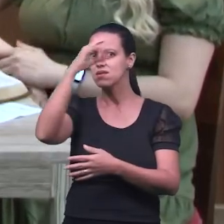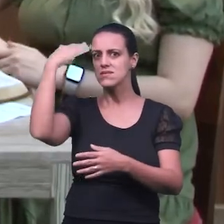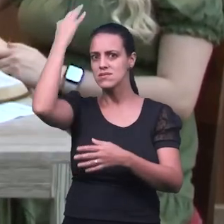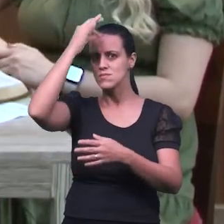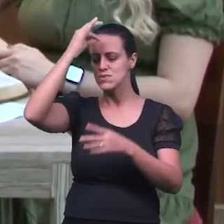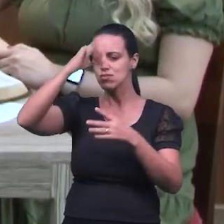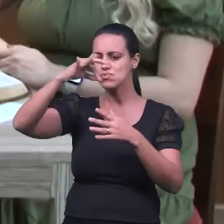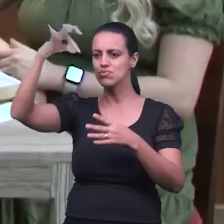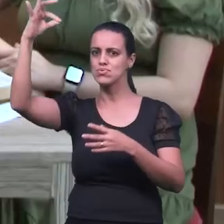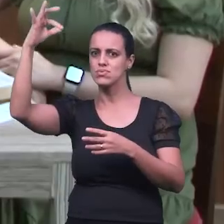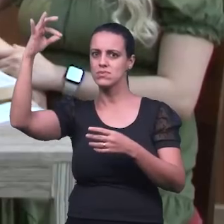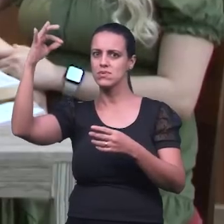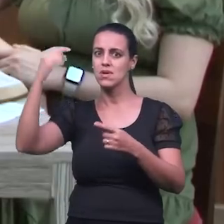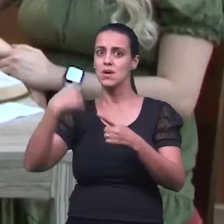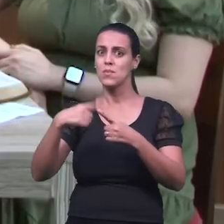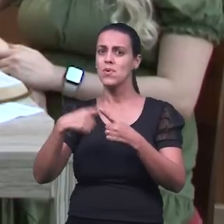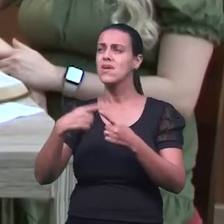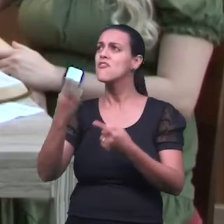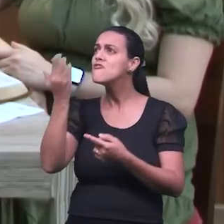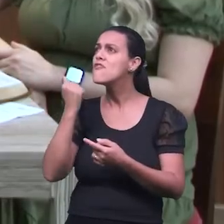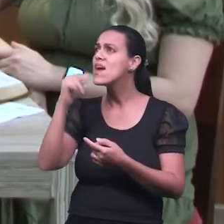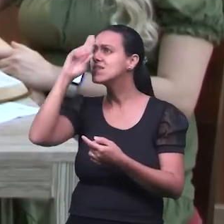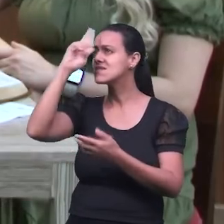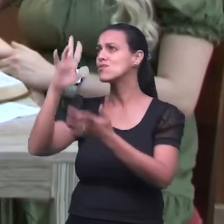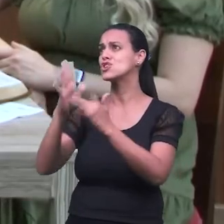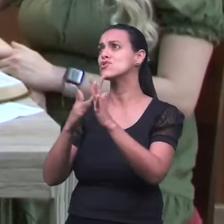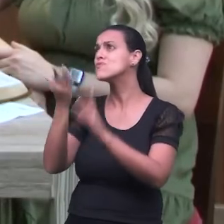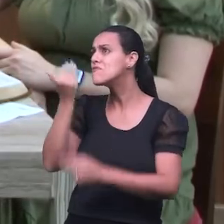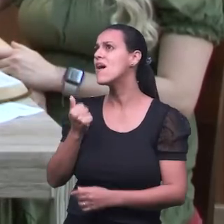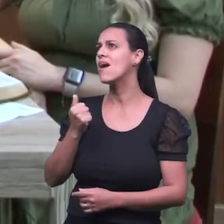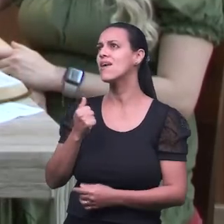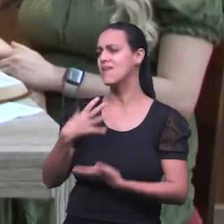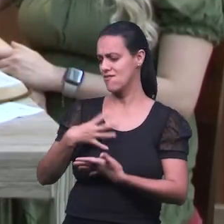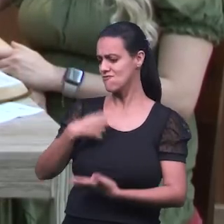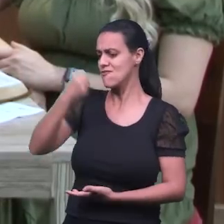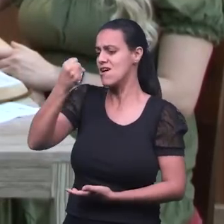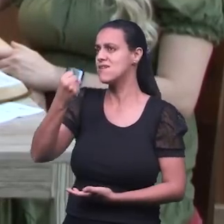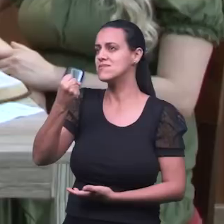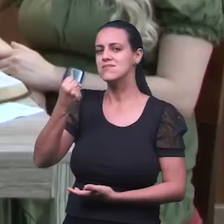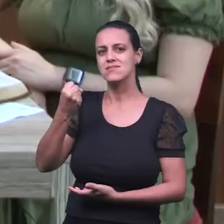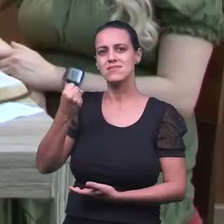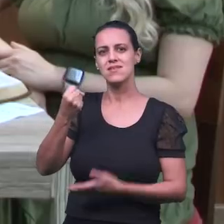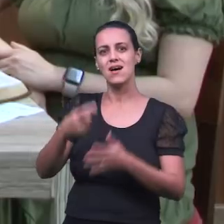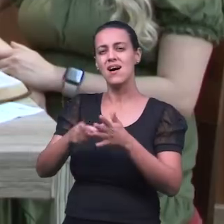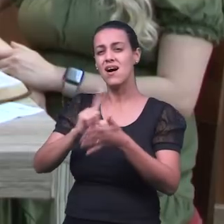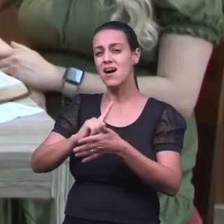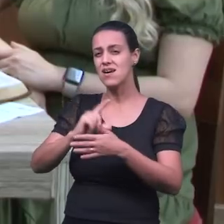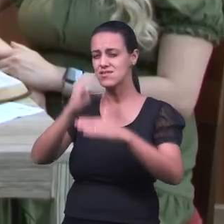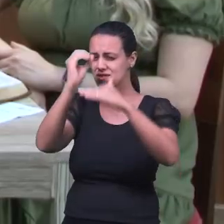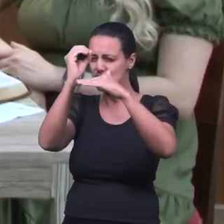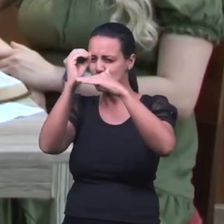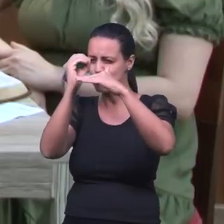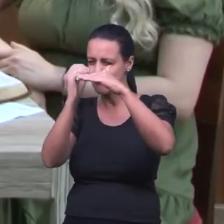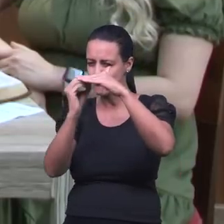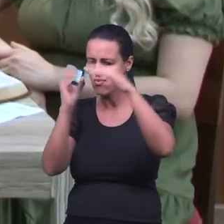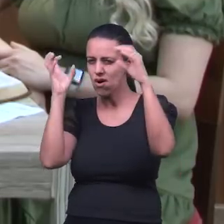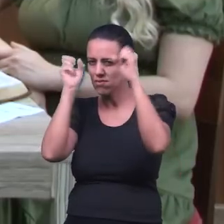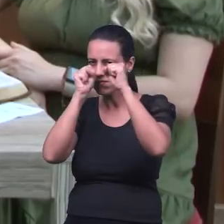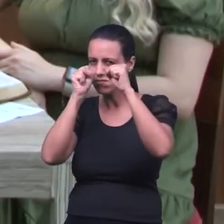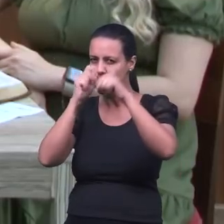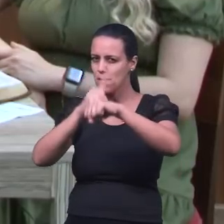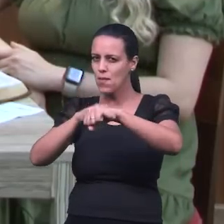da noiva, que é, ora vem, Senhor Jesus, para que nós possamos ser retirados antes que venha esse momento de